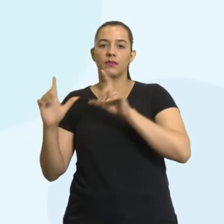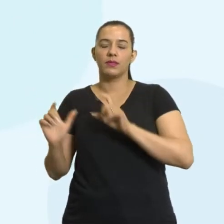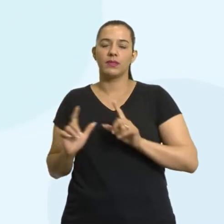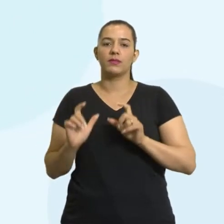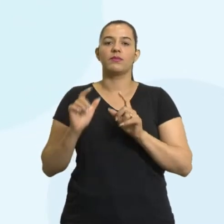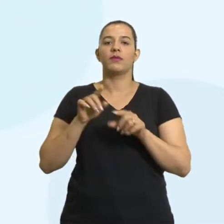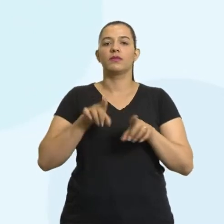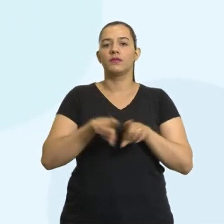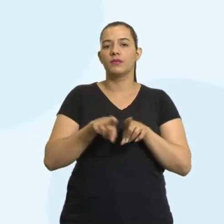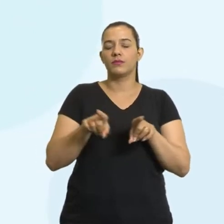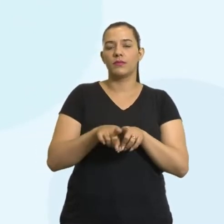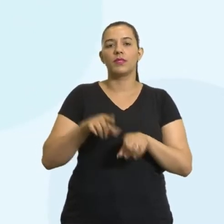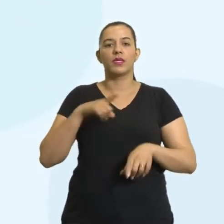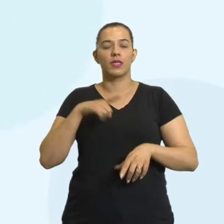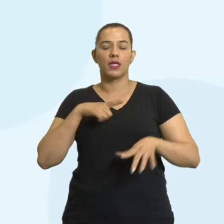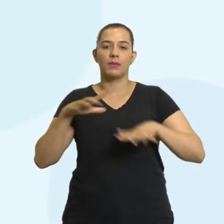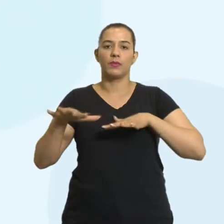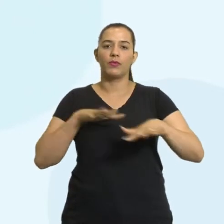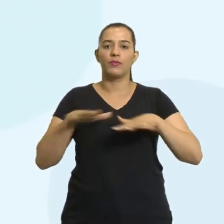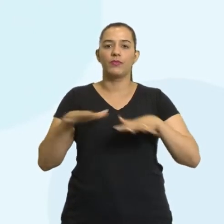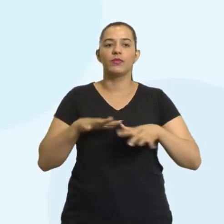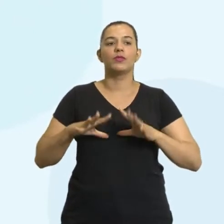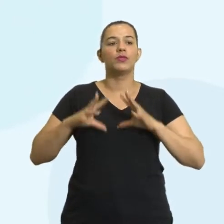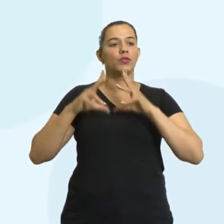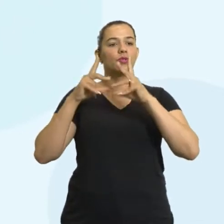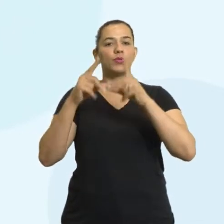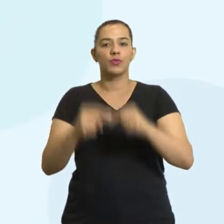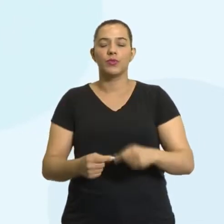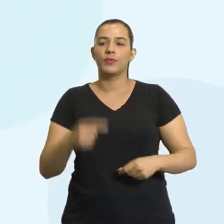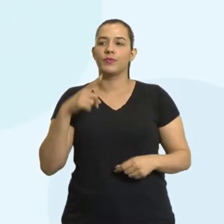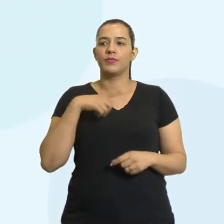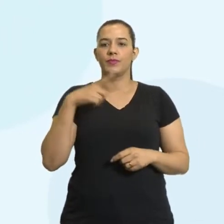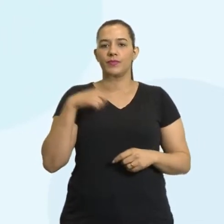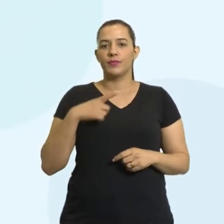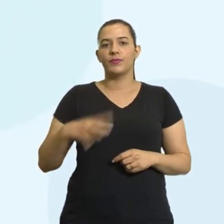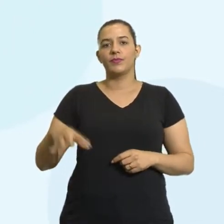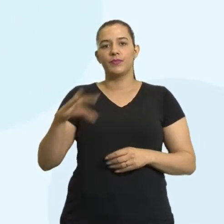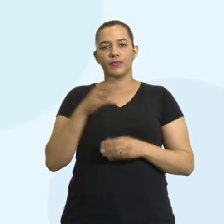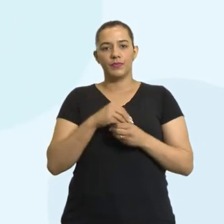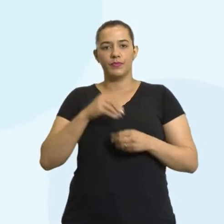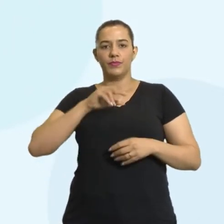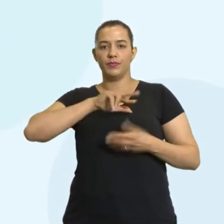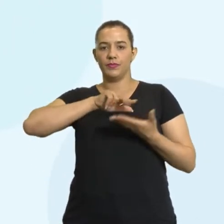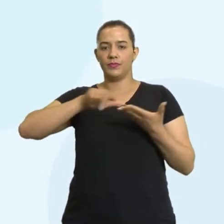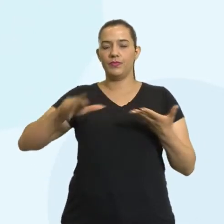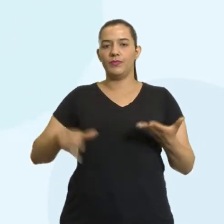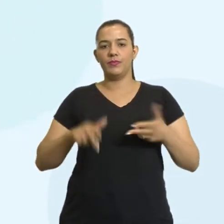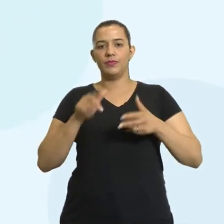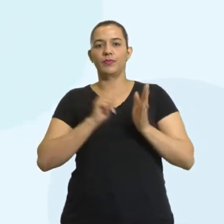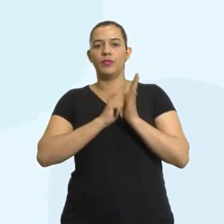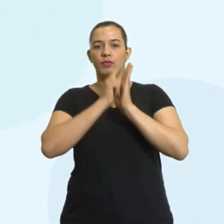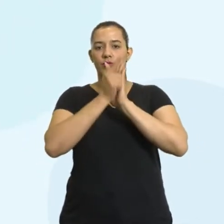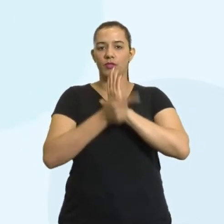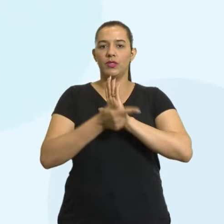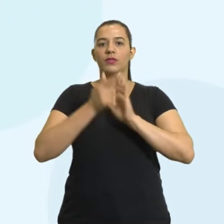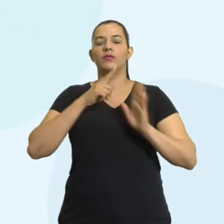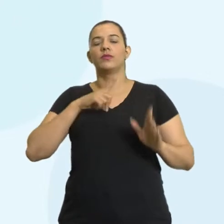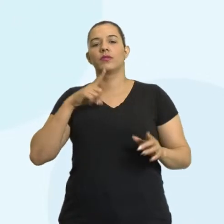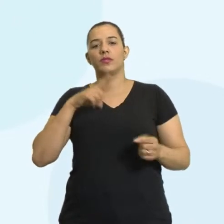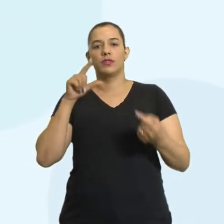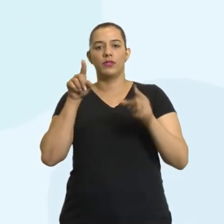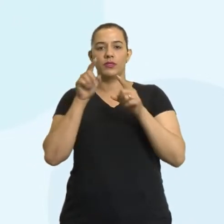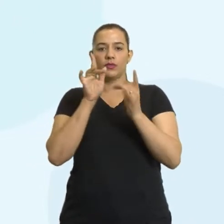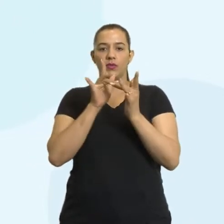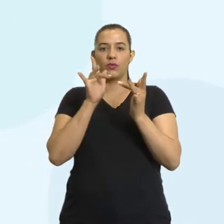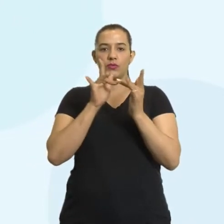estáticas em movimento, todas as semioses que compõem aí essa multiplicidade de gêneros com os quais nós temos